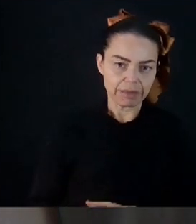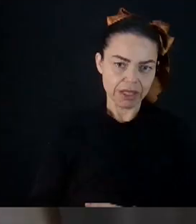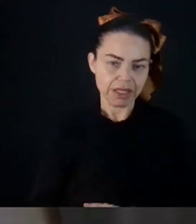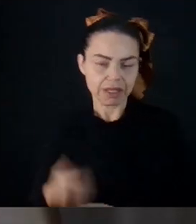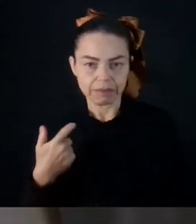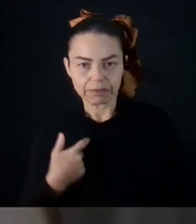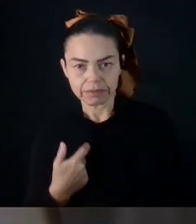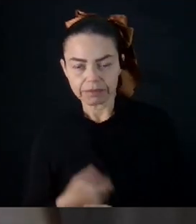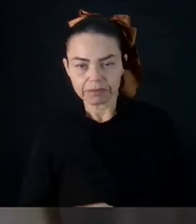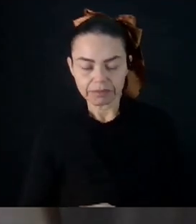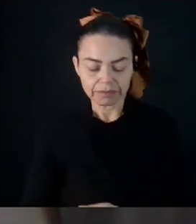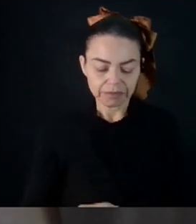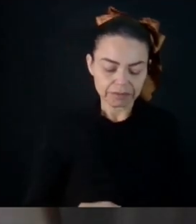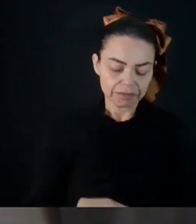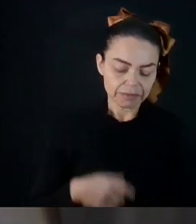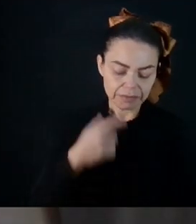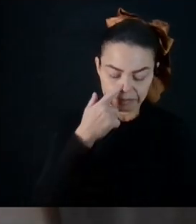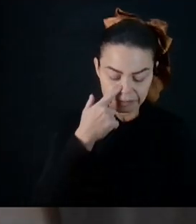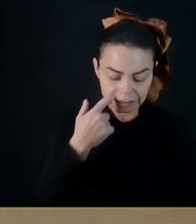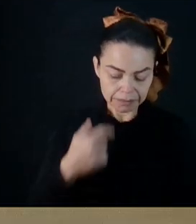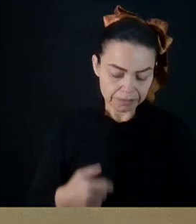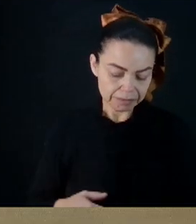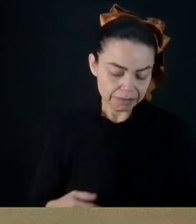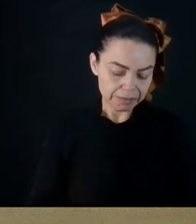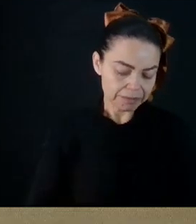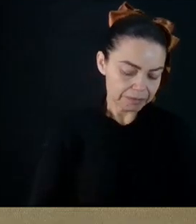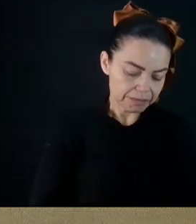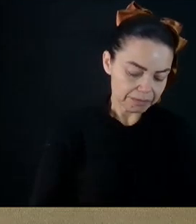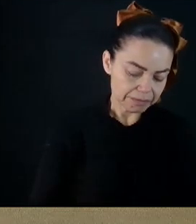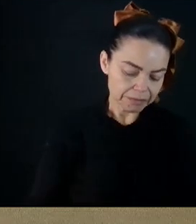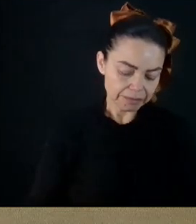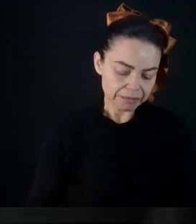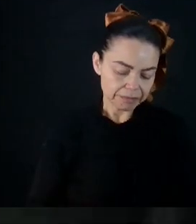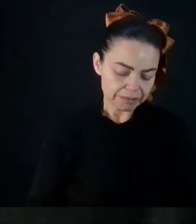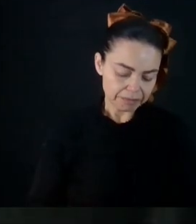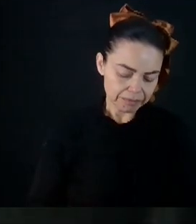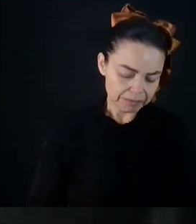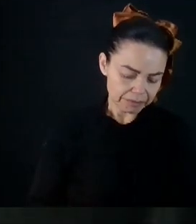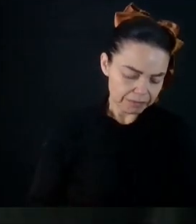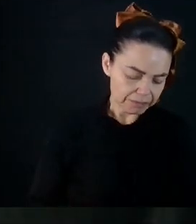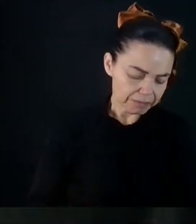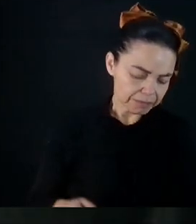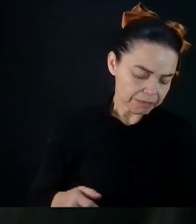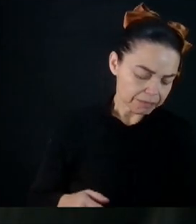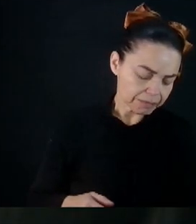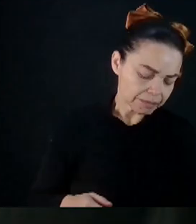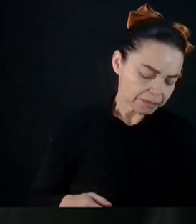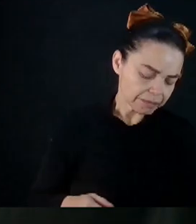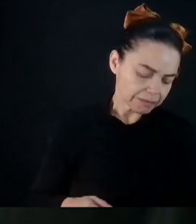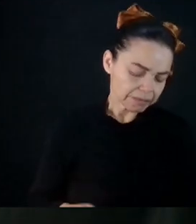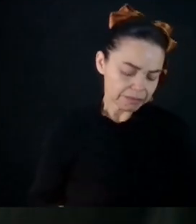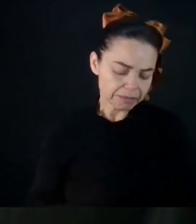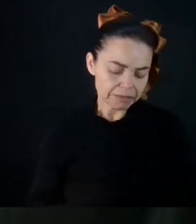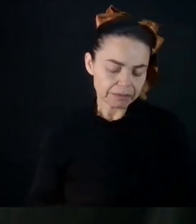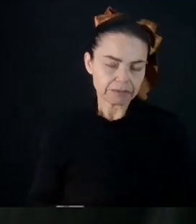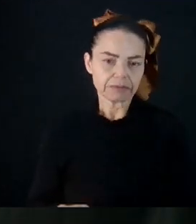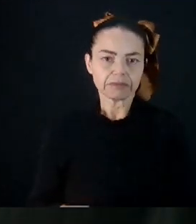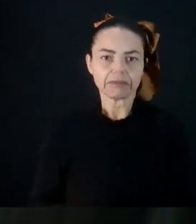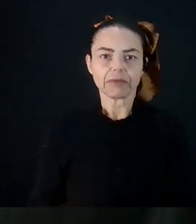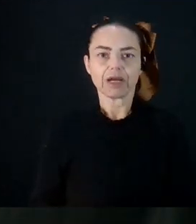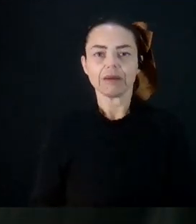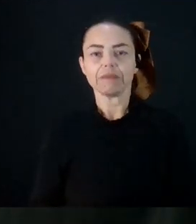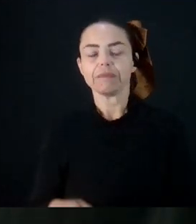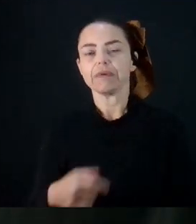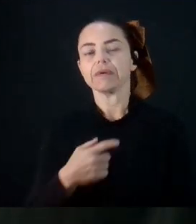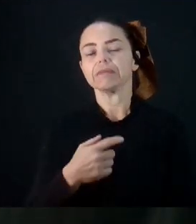frutos desse meio, né? Exato, é uma reação, né, da ação, né? É uma reação, e isso